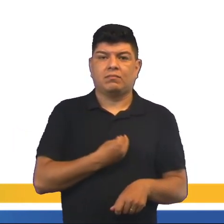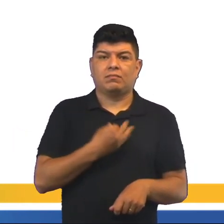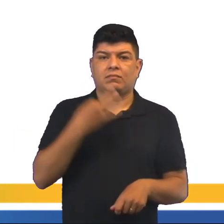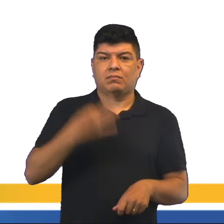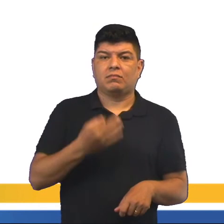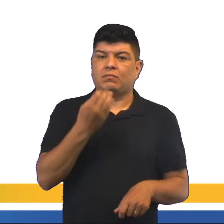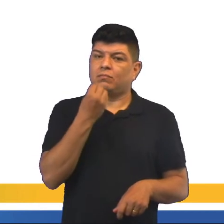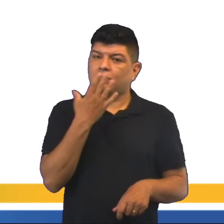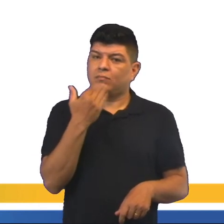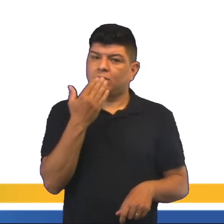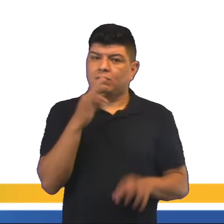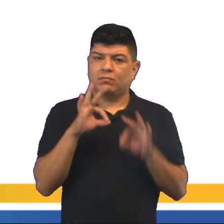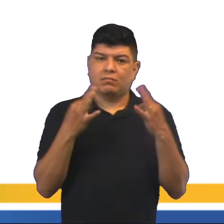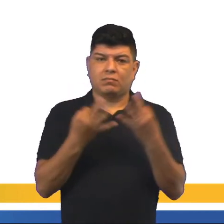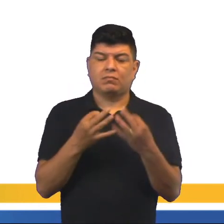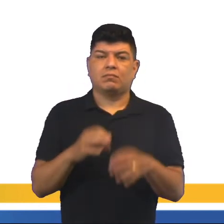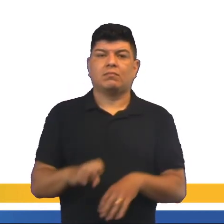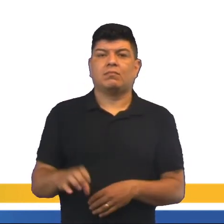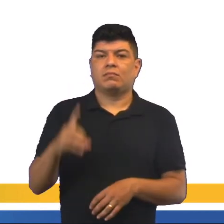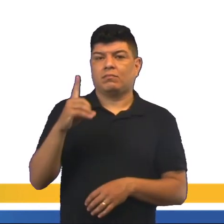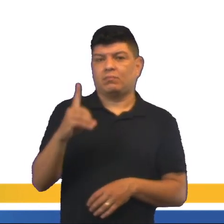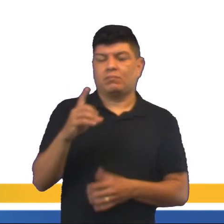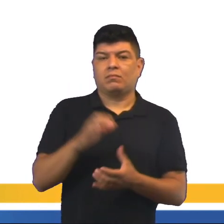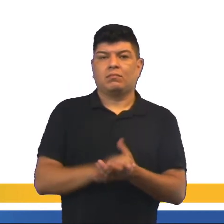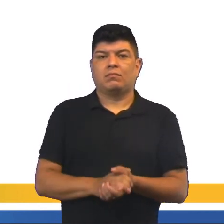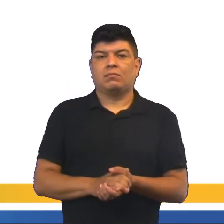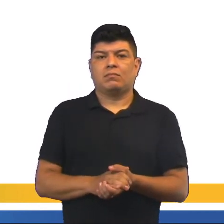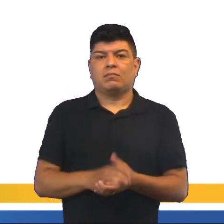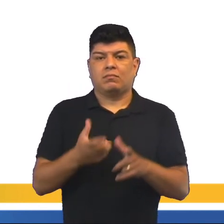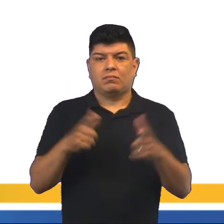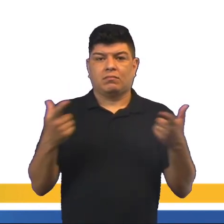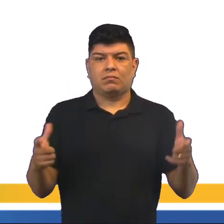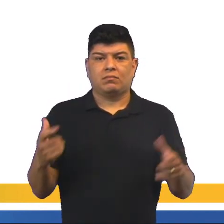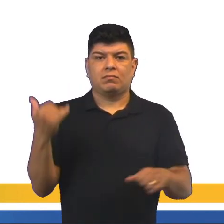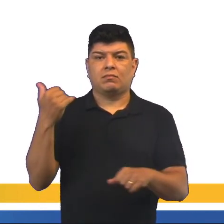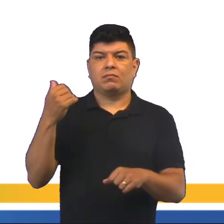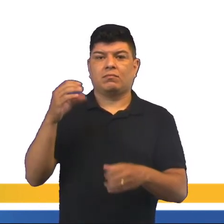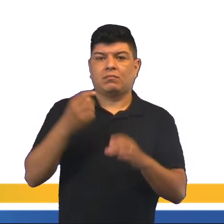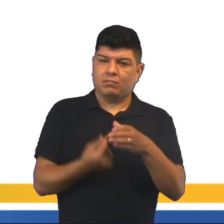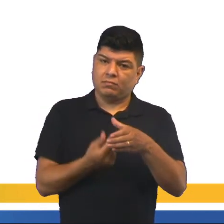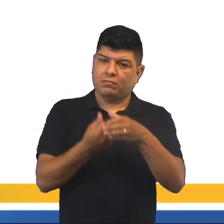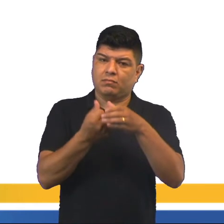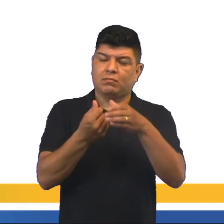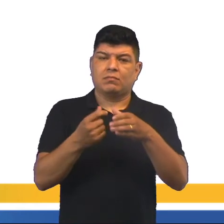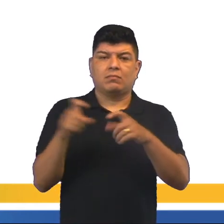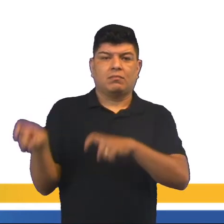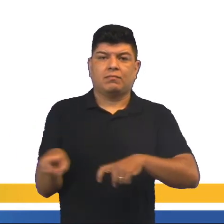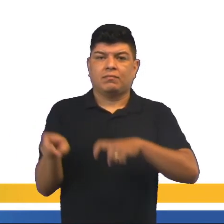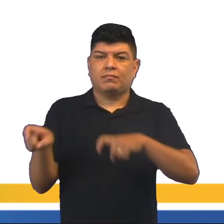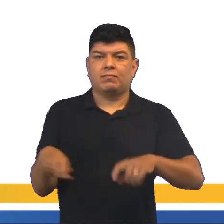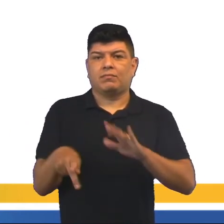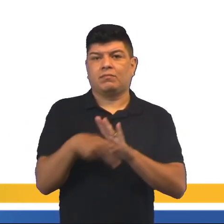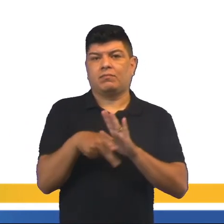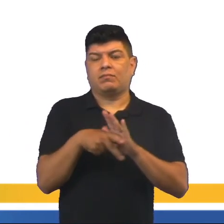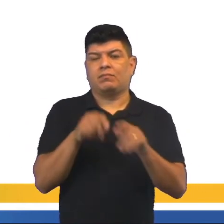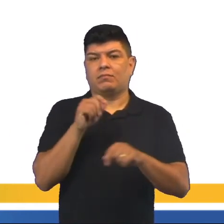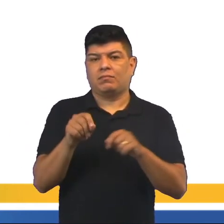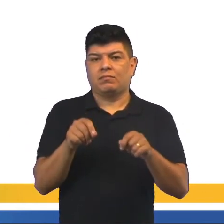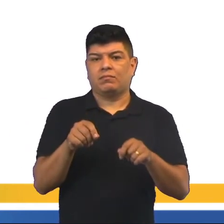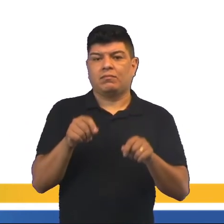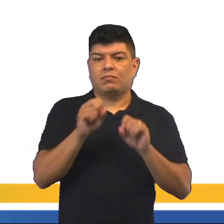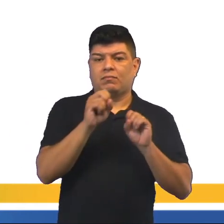como alimentação, que essa alimentação vai ser descontado no seu pagamento e muitas vezes eles não recebem. E quando há